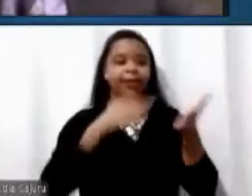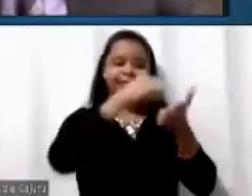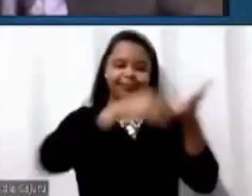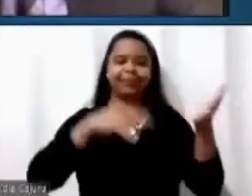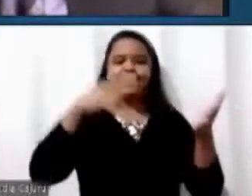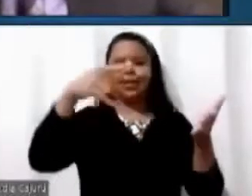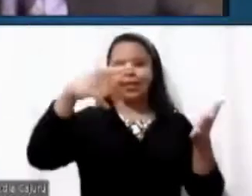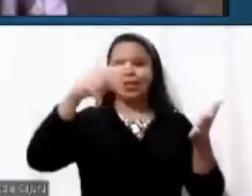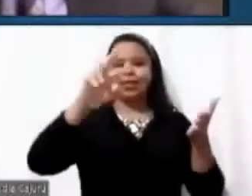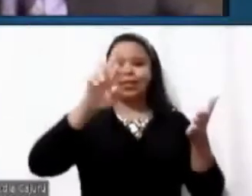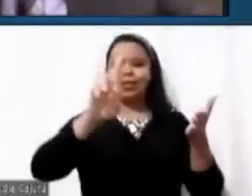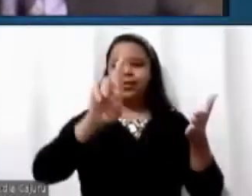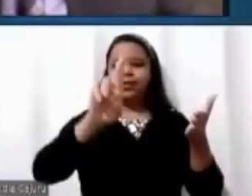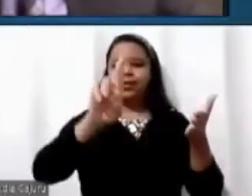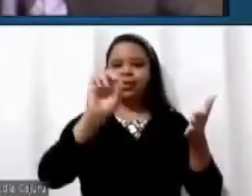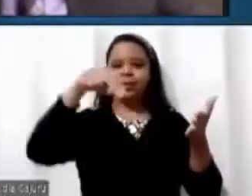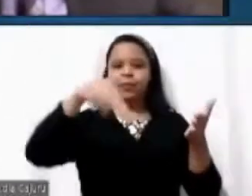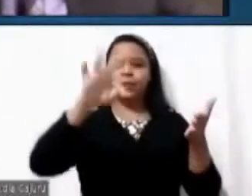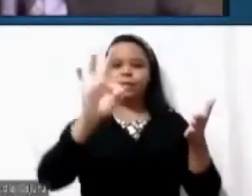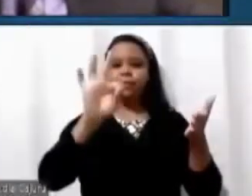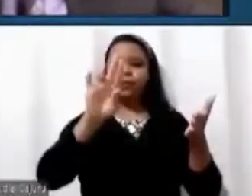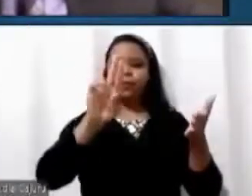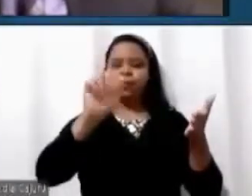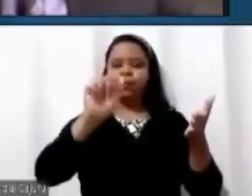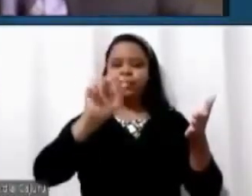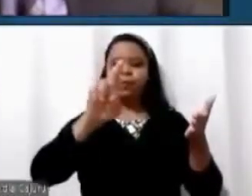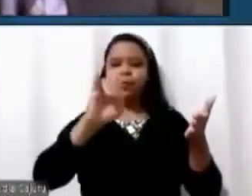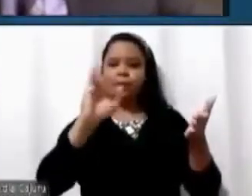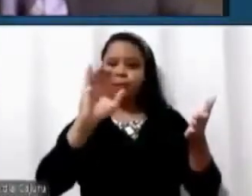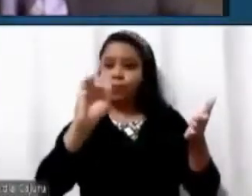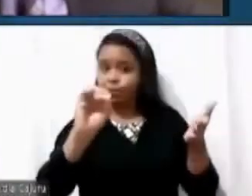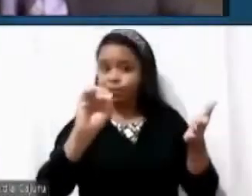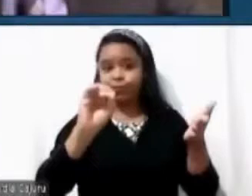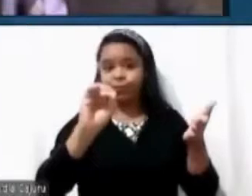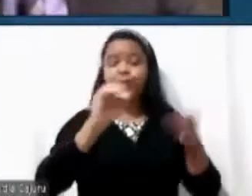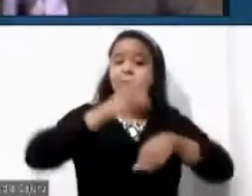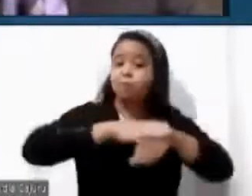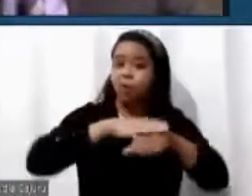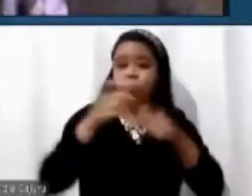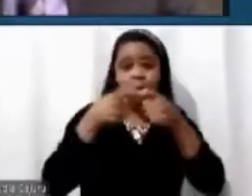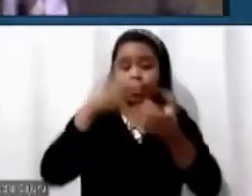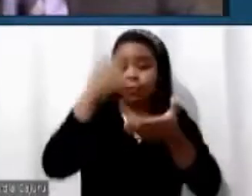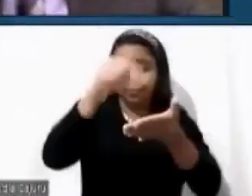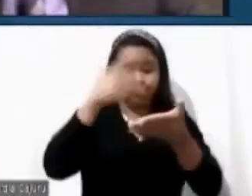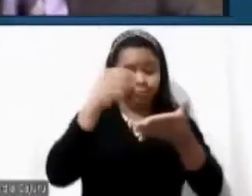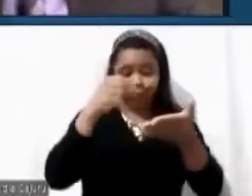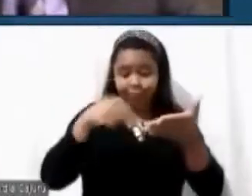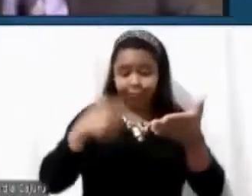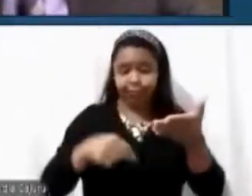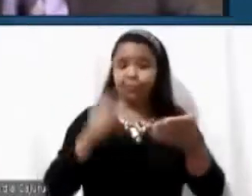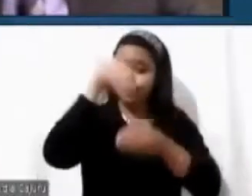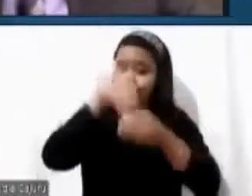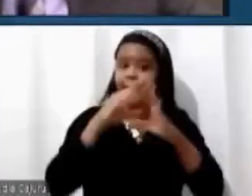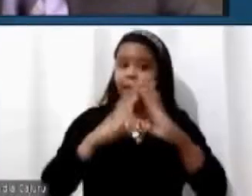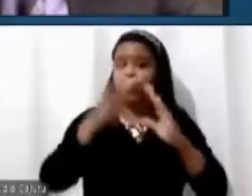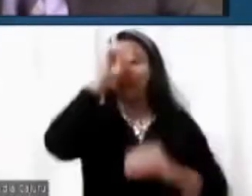o prontuário médico. Portanto, é uma questão muito clara e nós